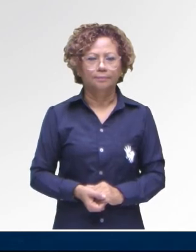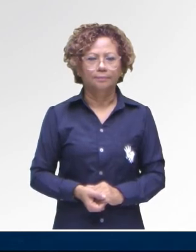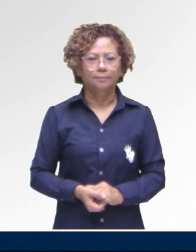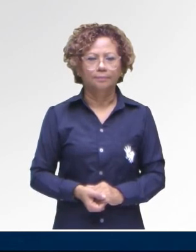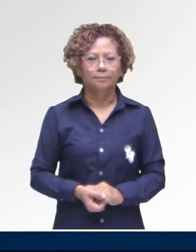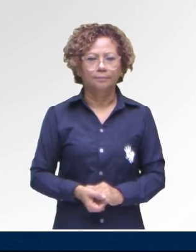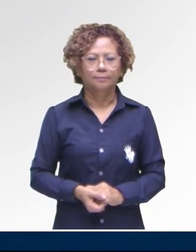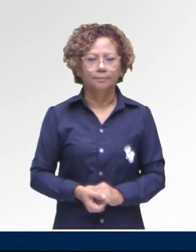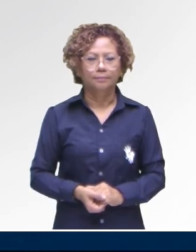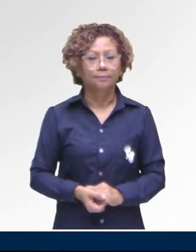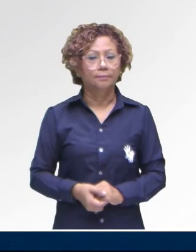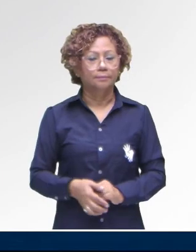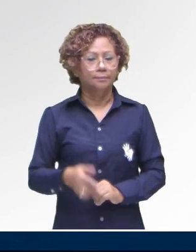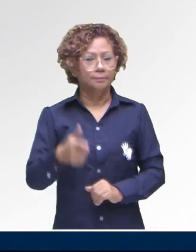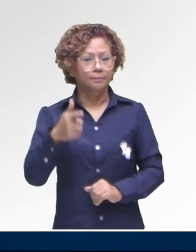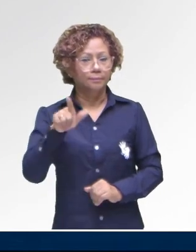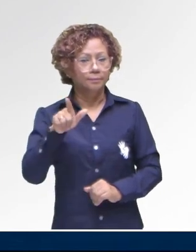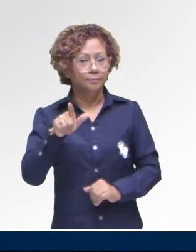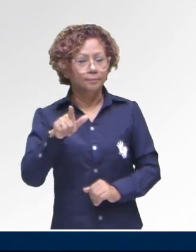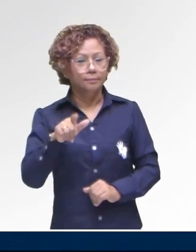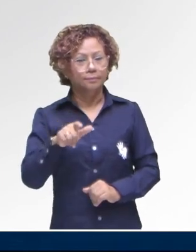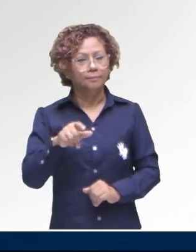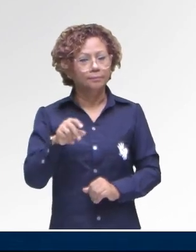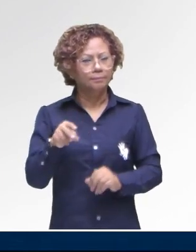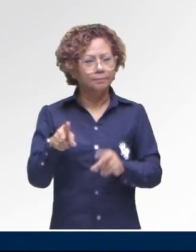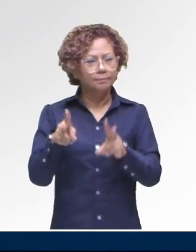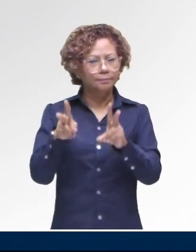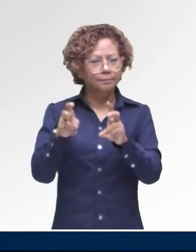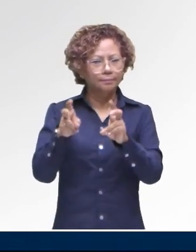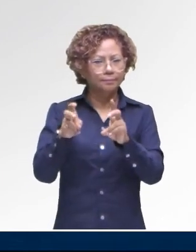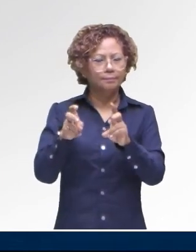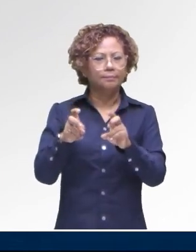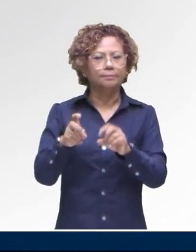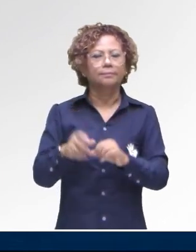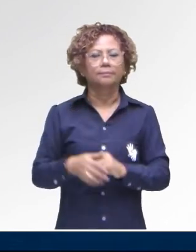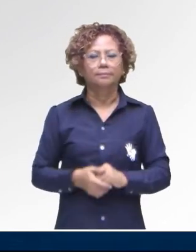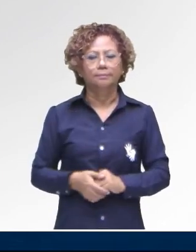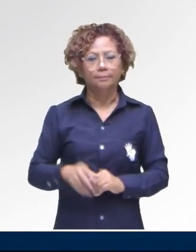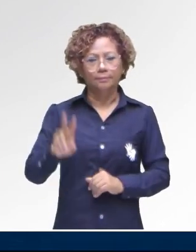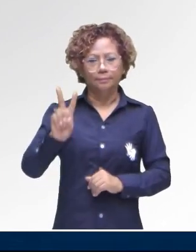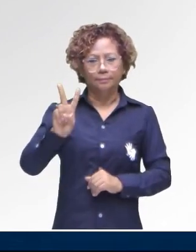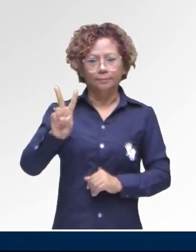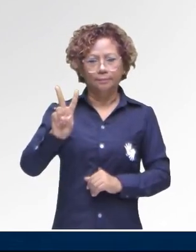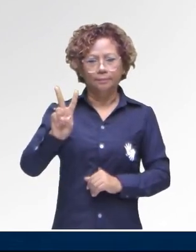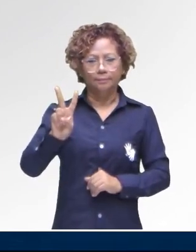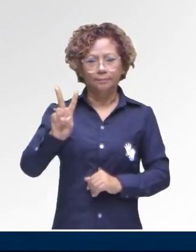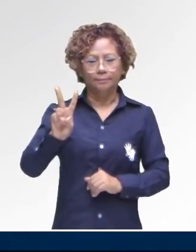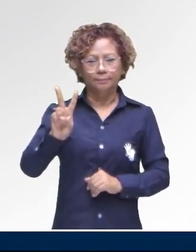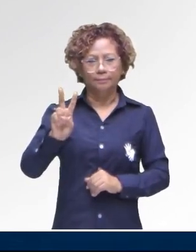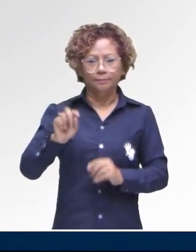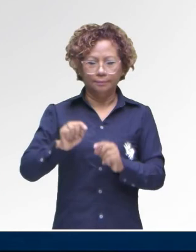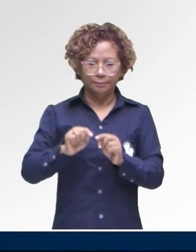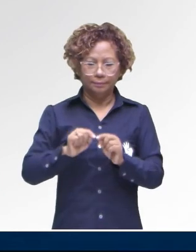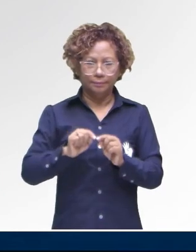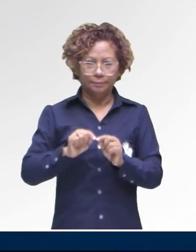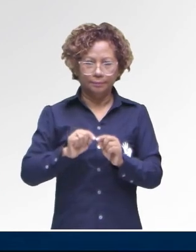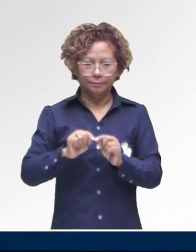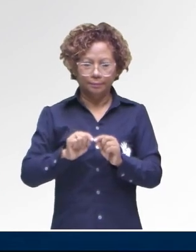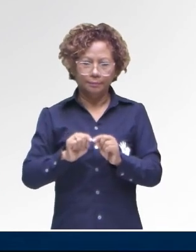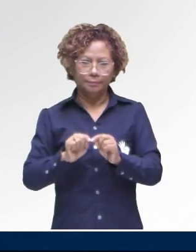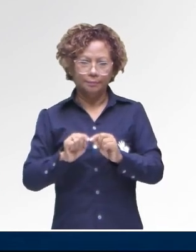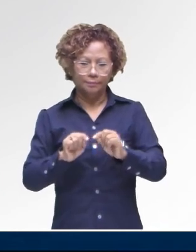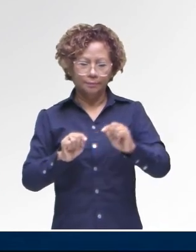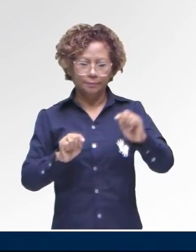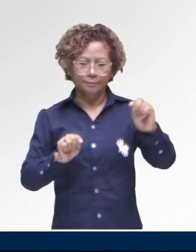Aqui, né? Vamos colocar as nossas setinhas, né? Então aqui, nessa outra,